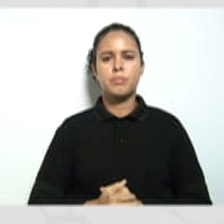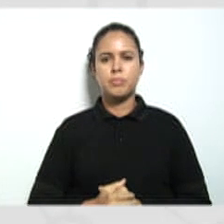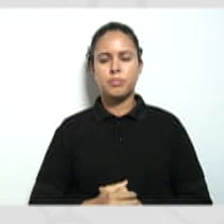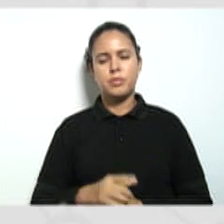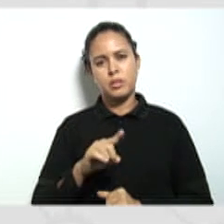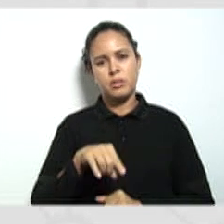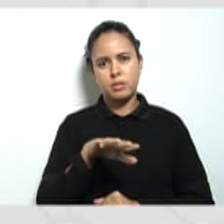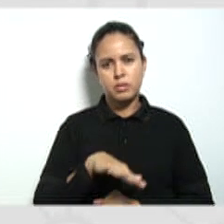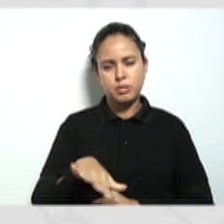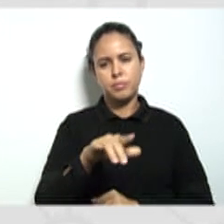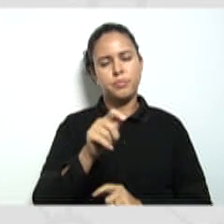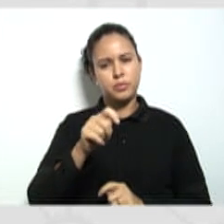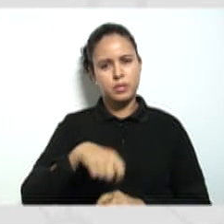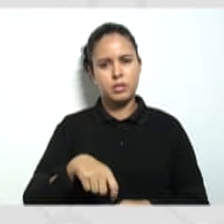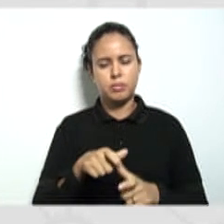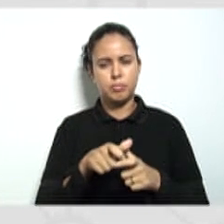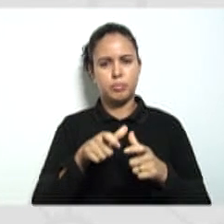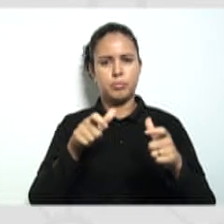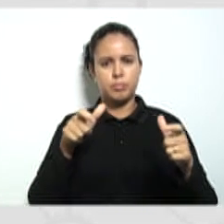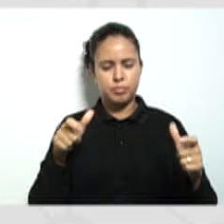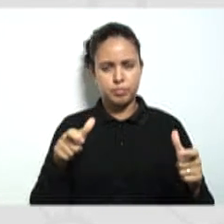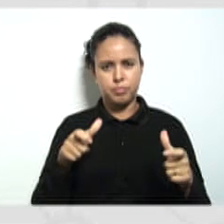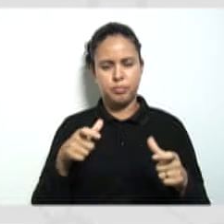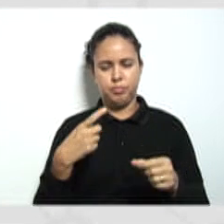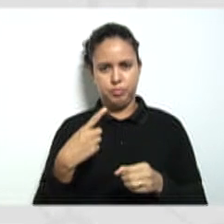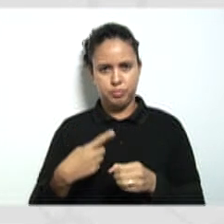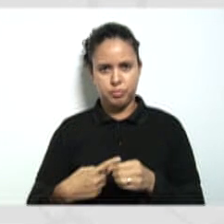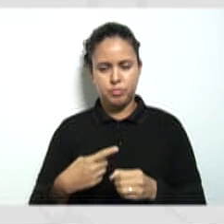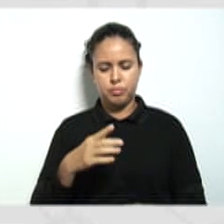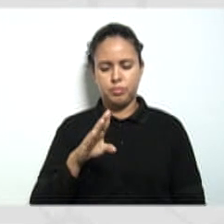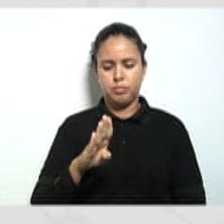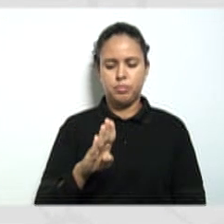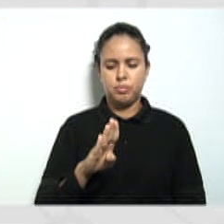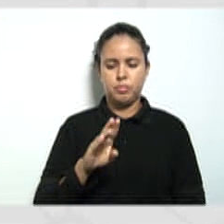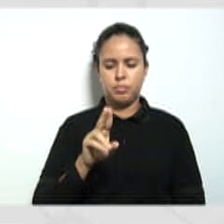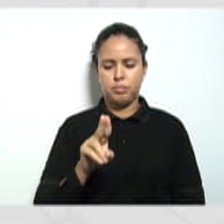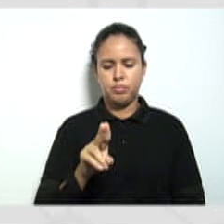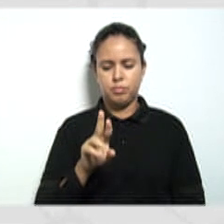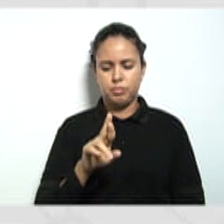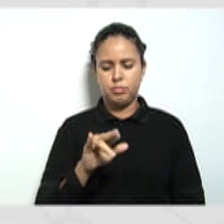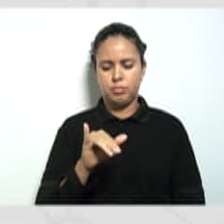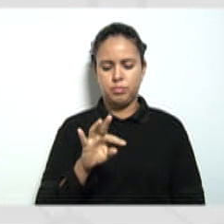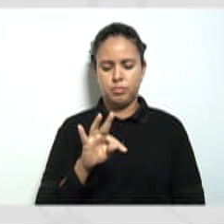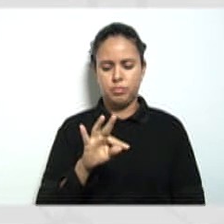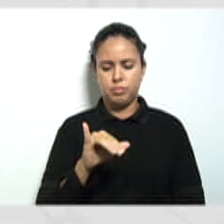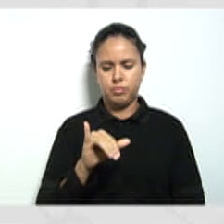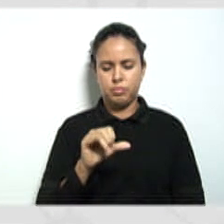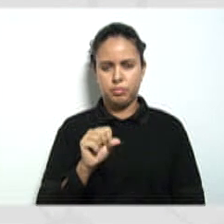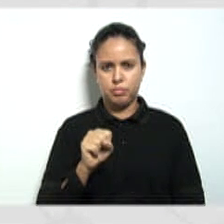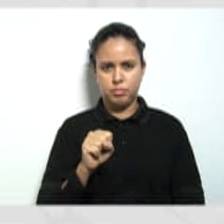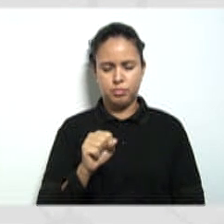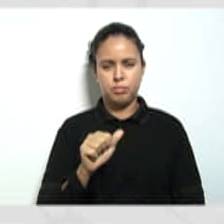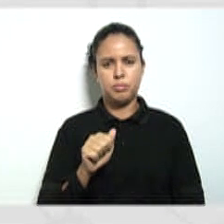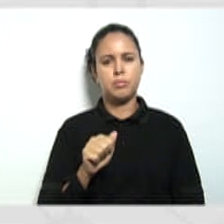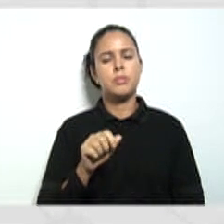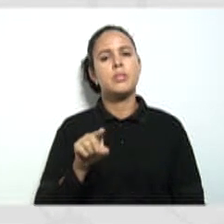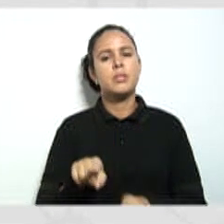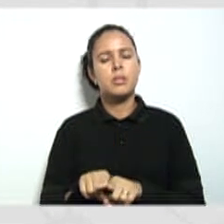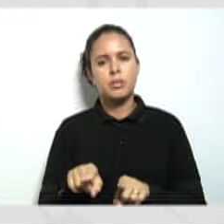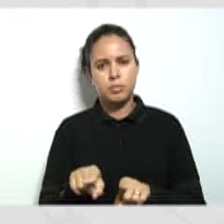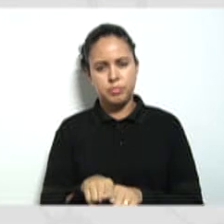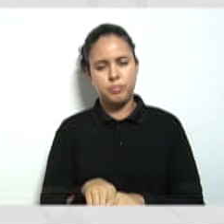São ramos que tem muito potencial mesmo aqui em Buritis. Então, a aluna Ana Cristina, da Escola Marechal Rondon, de